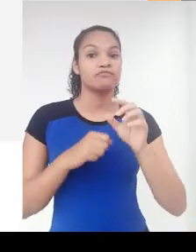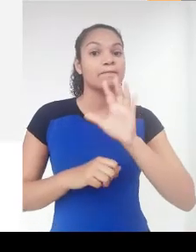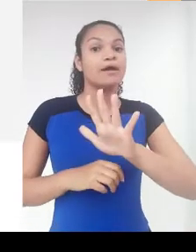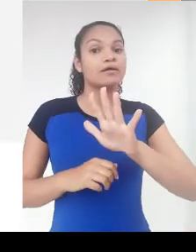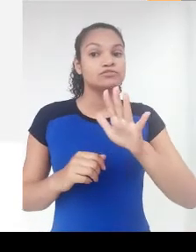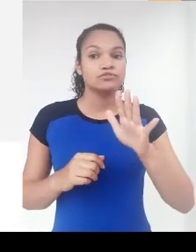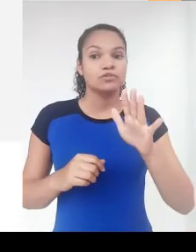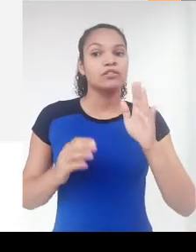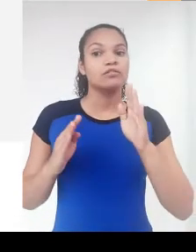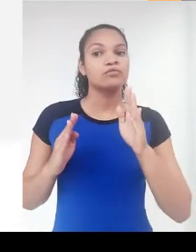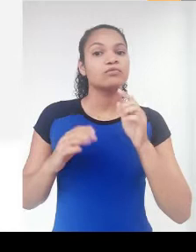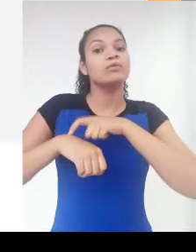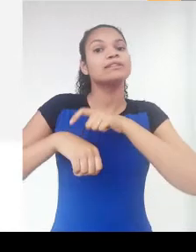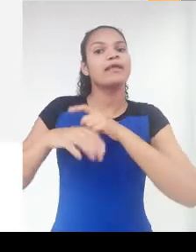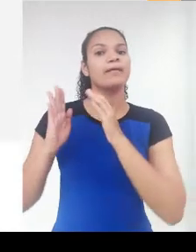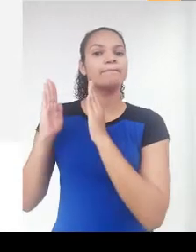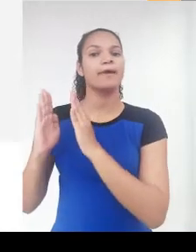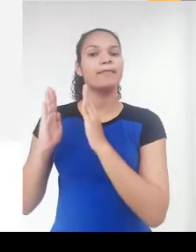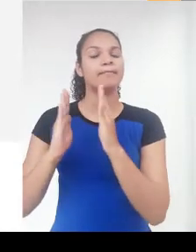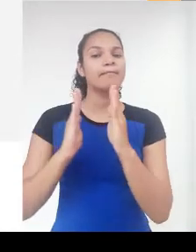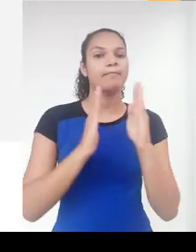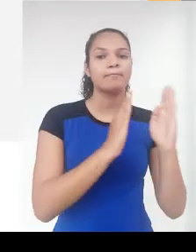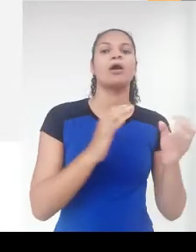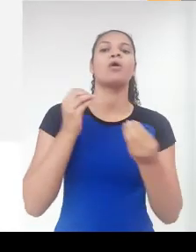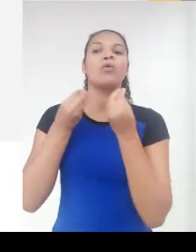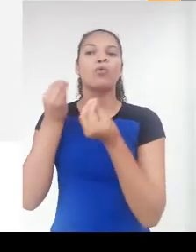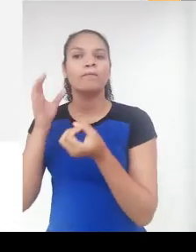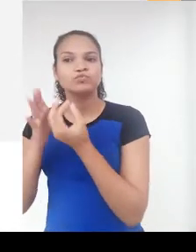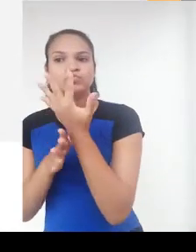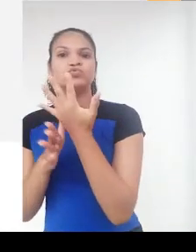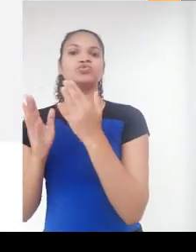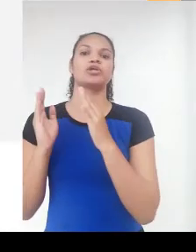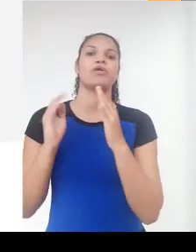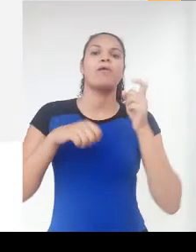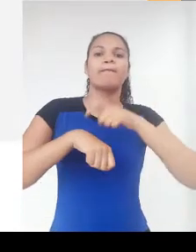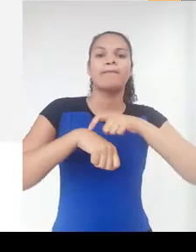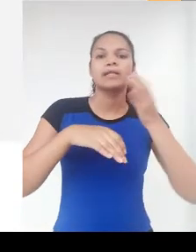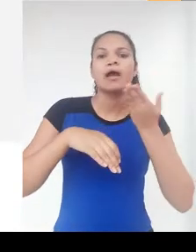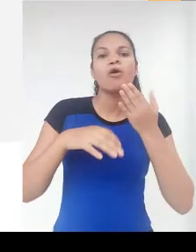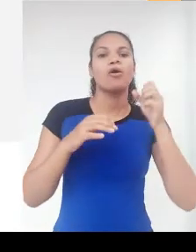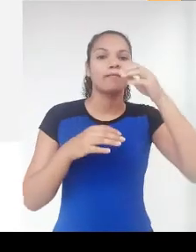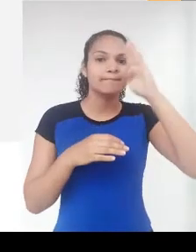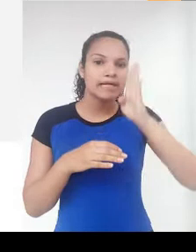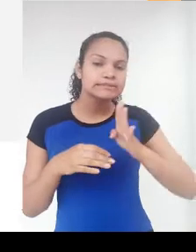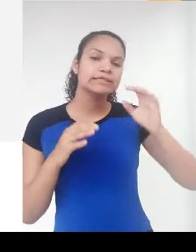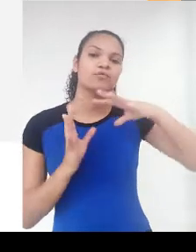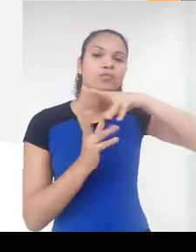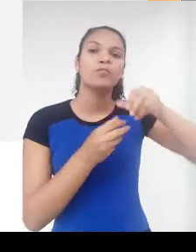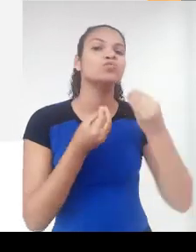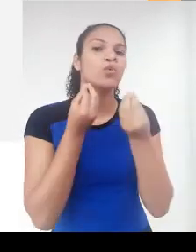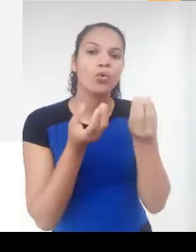um tempo, de como ela surgiu, como está a situação hoje no Brasil e no mundo, e de probabilidades,